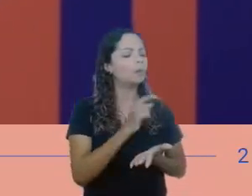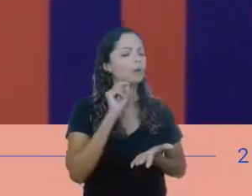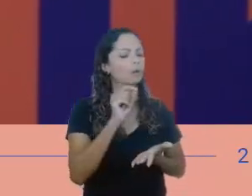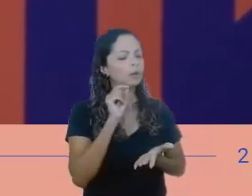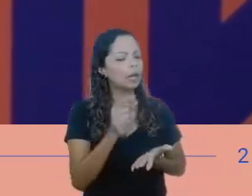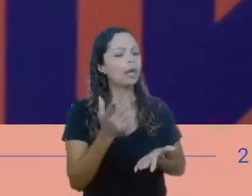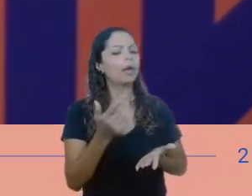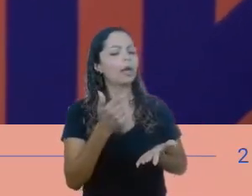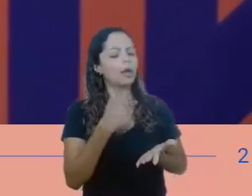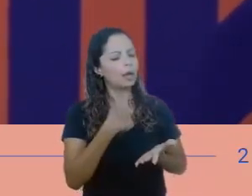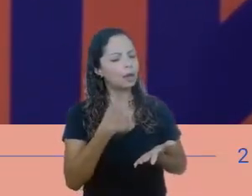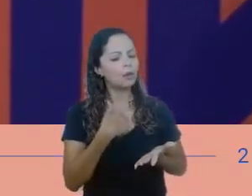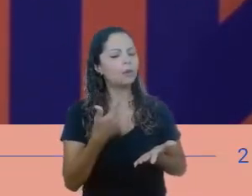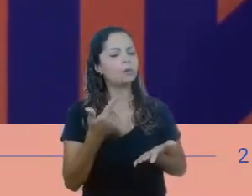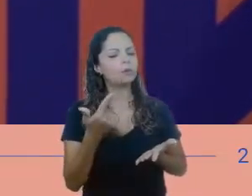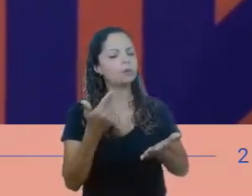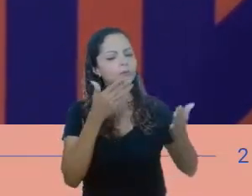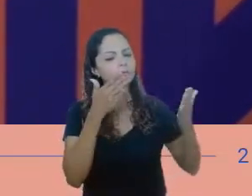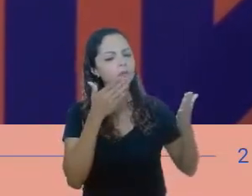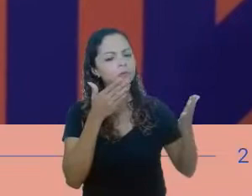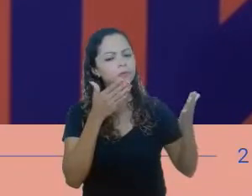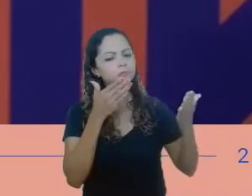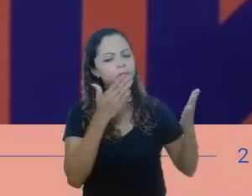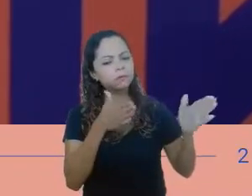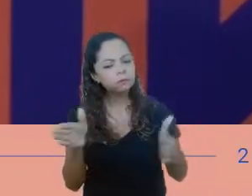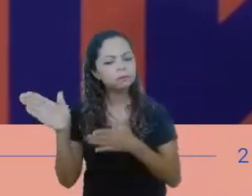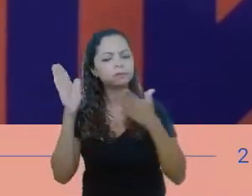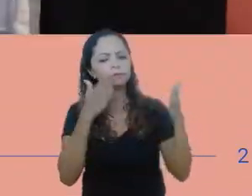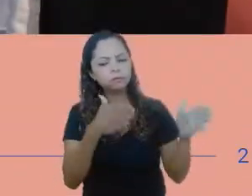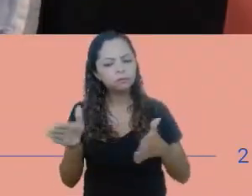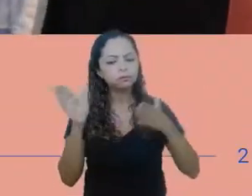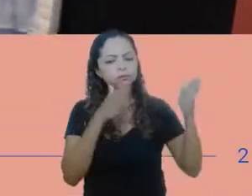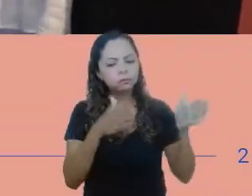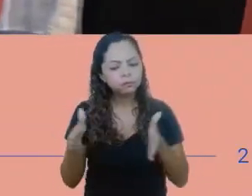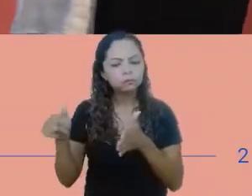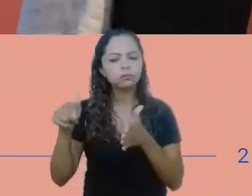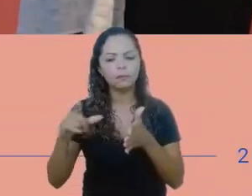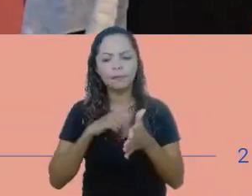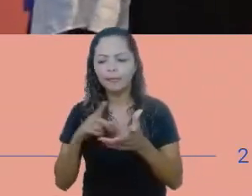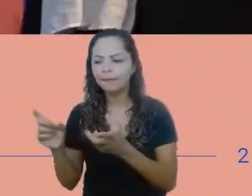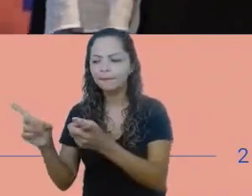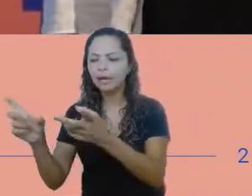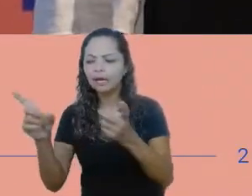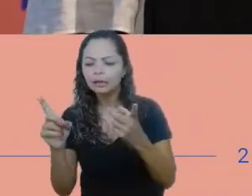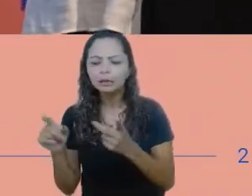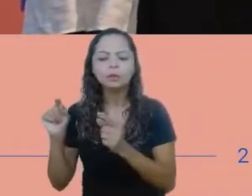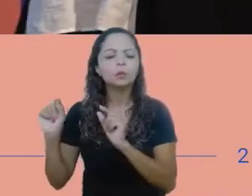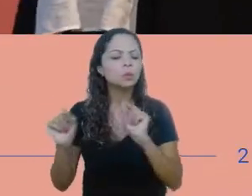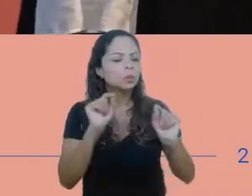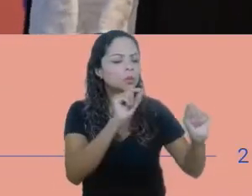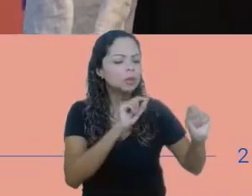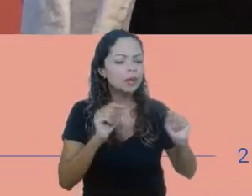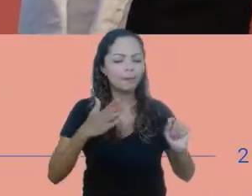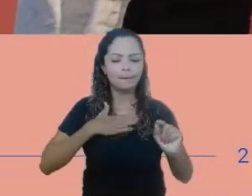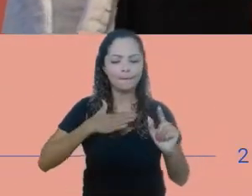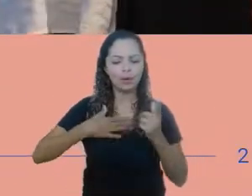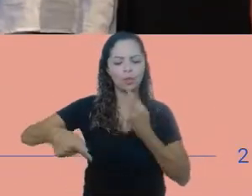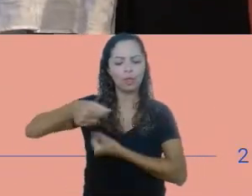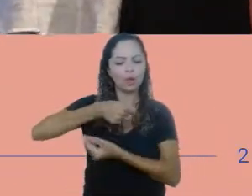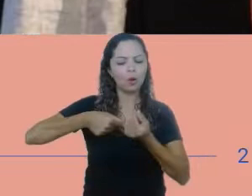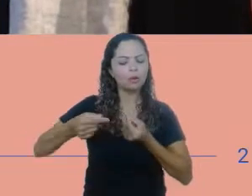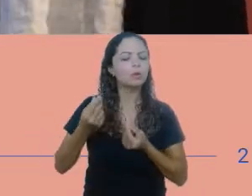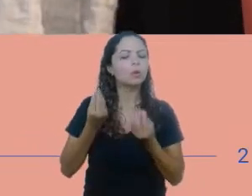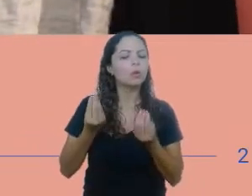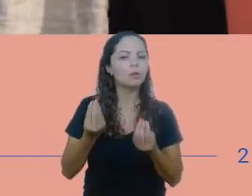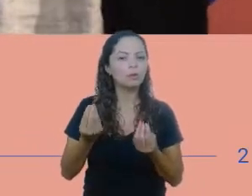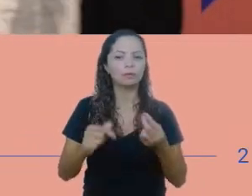Eu estou aplicando no meu desenvolvimento de negócios o segundo. É redefinir produtos e consumo